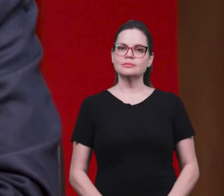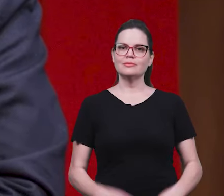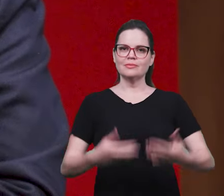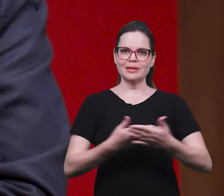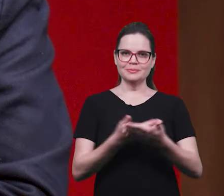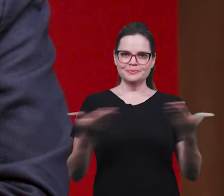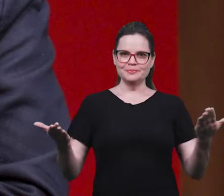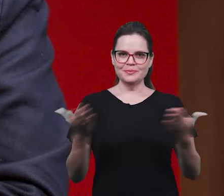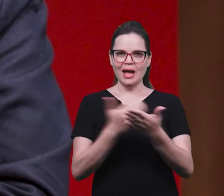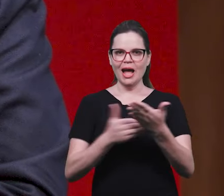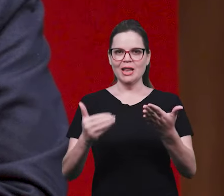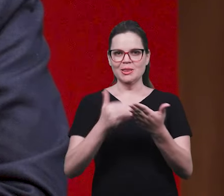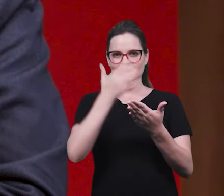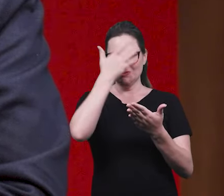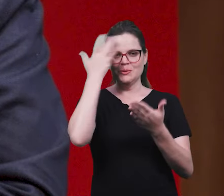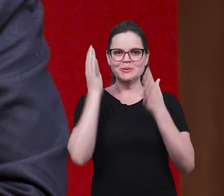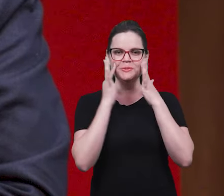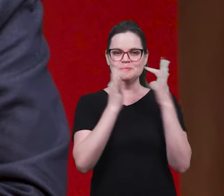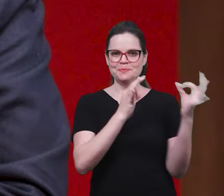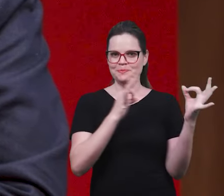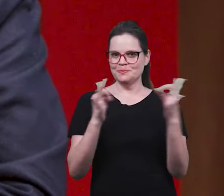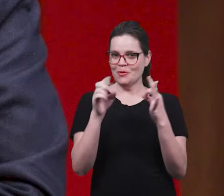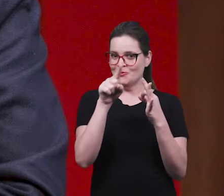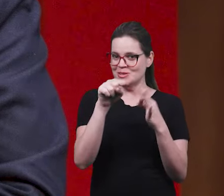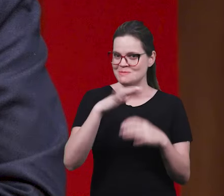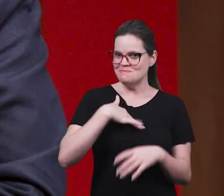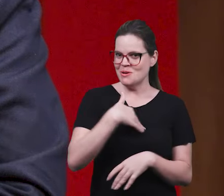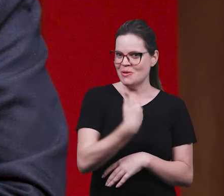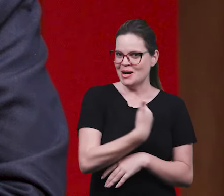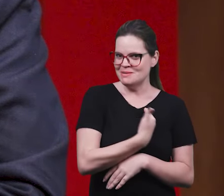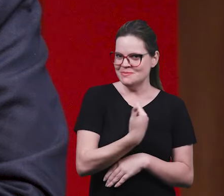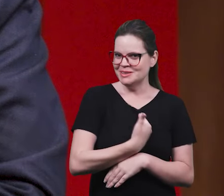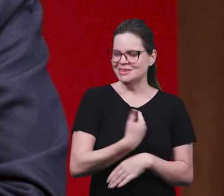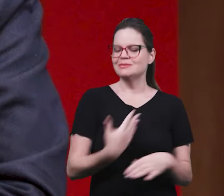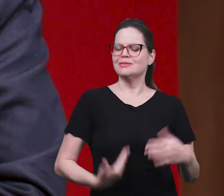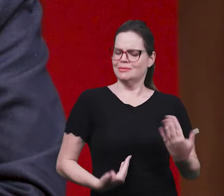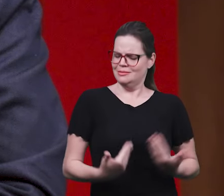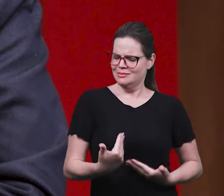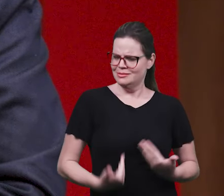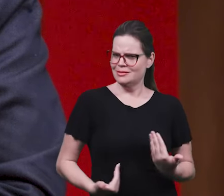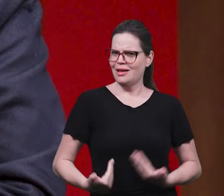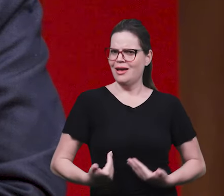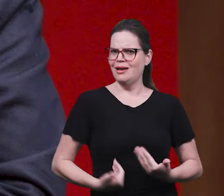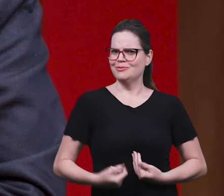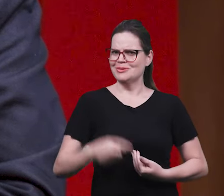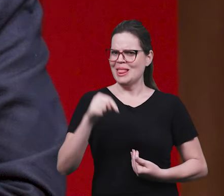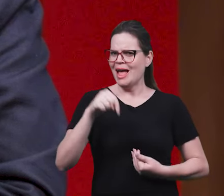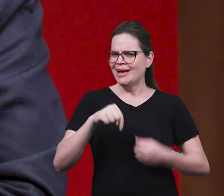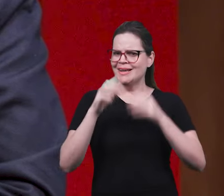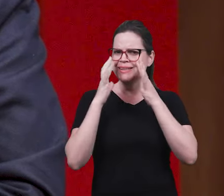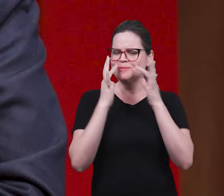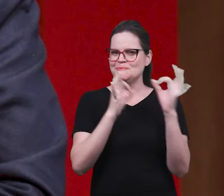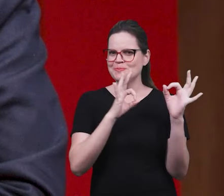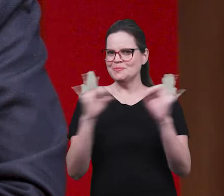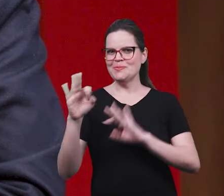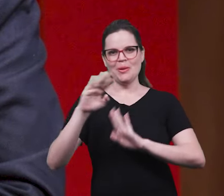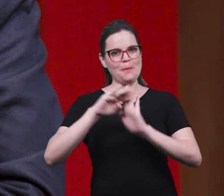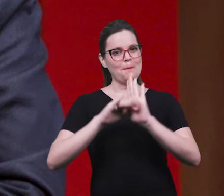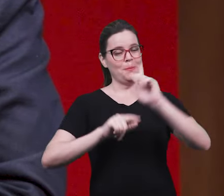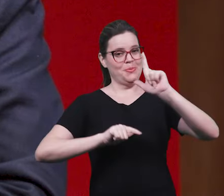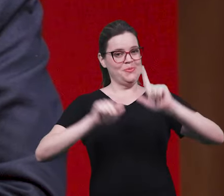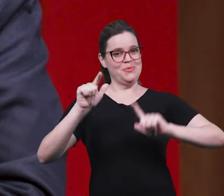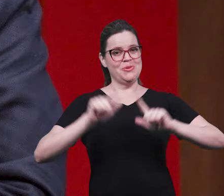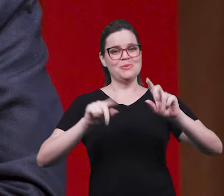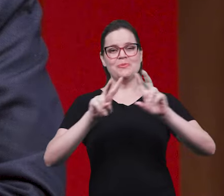Eu quero saudar todos os nossos amigos, nossos irmãos, todos aqueles que participam conosco aqui neste programa.